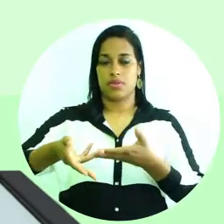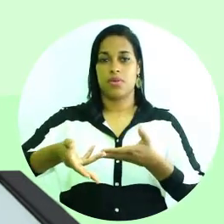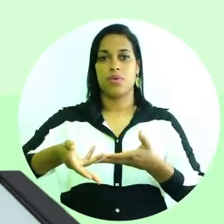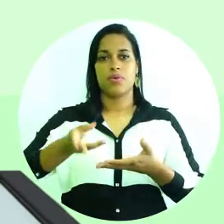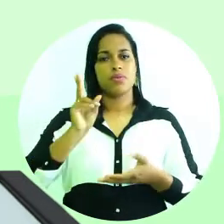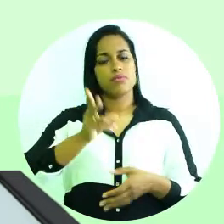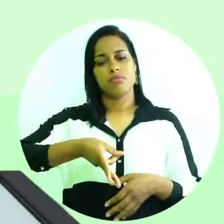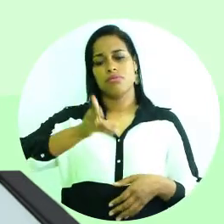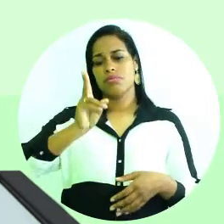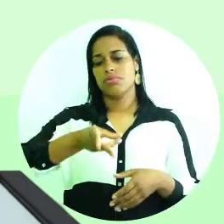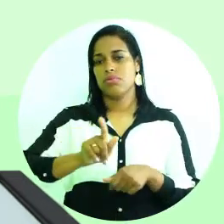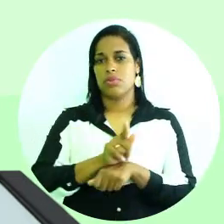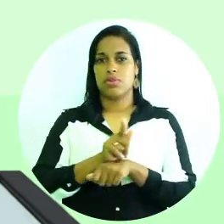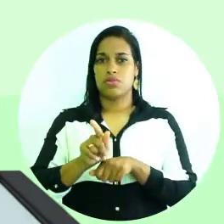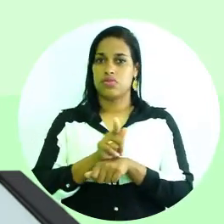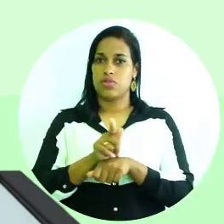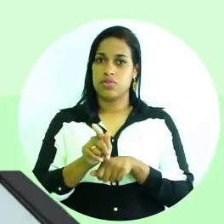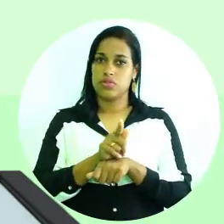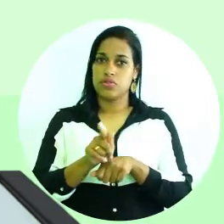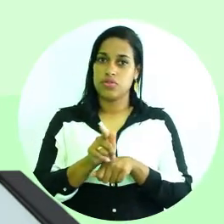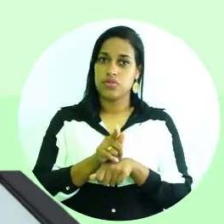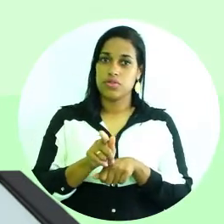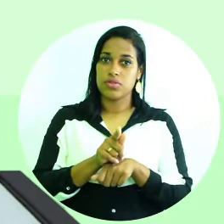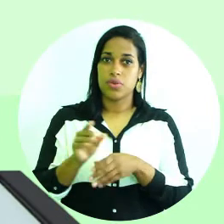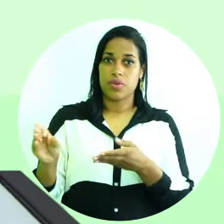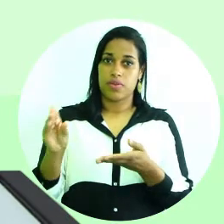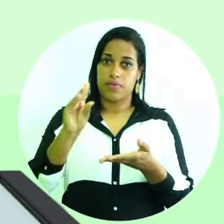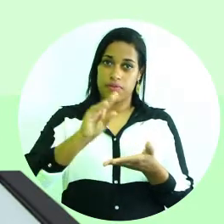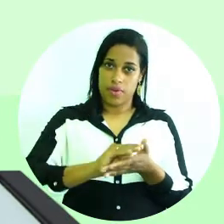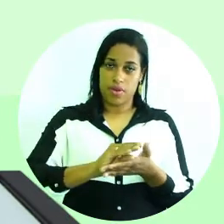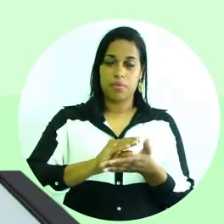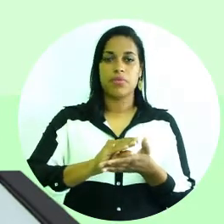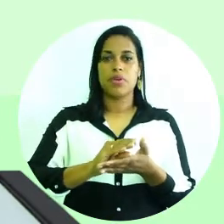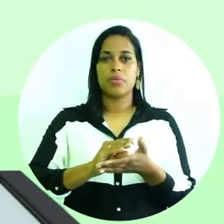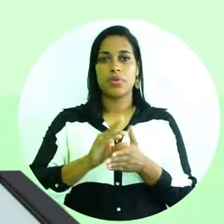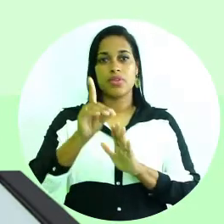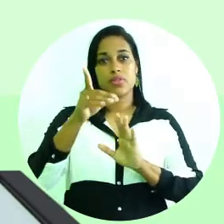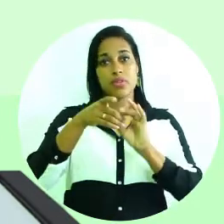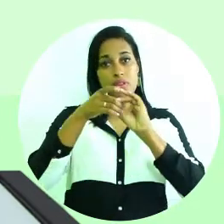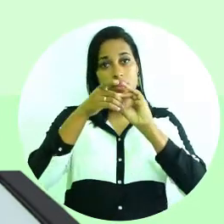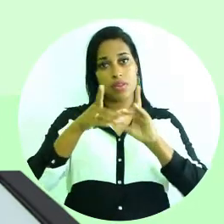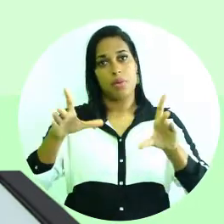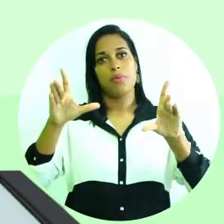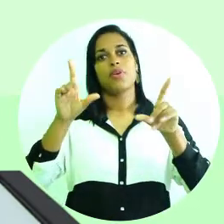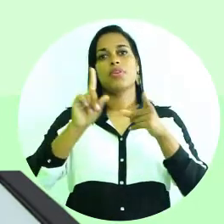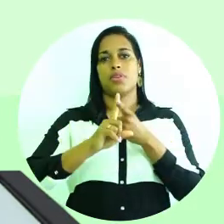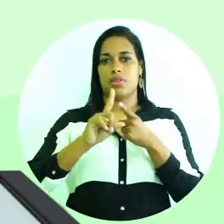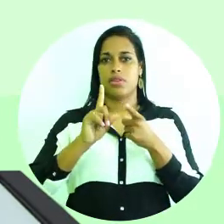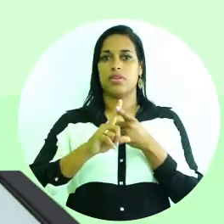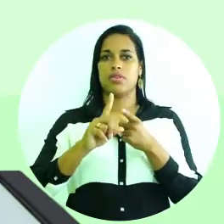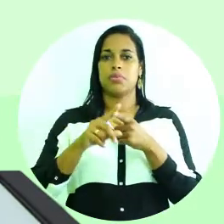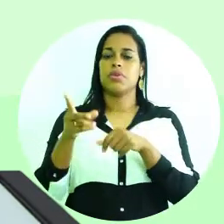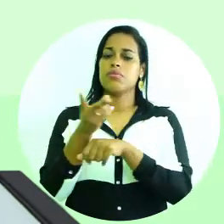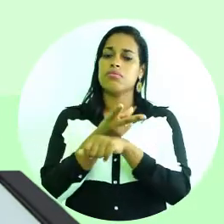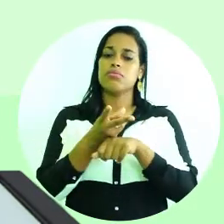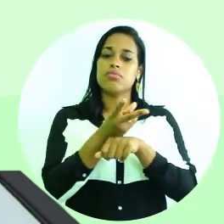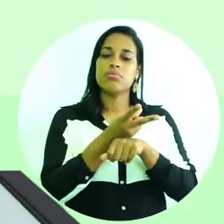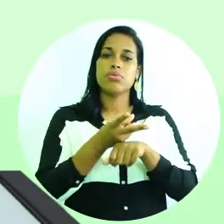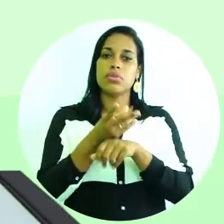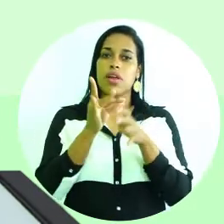participação, tornando a gestão dos recursos públicos de maneira mais democrática e